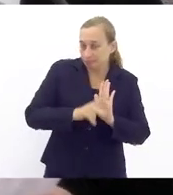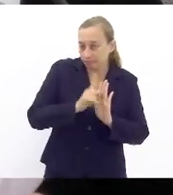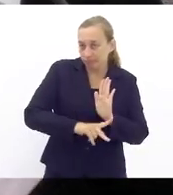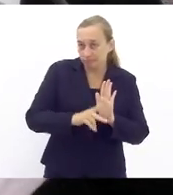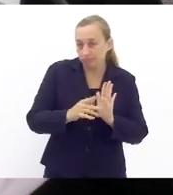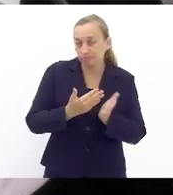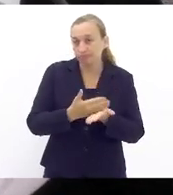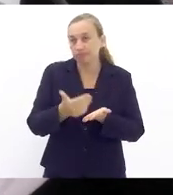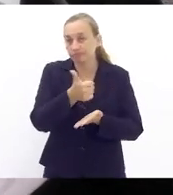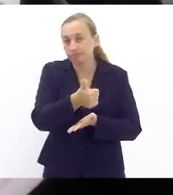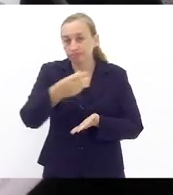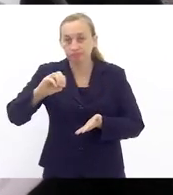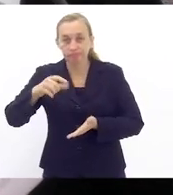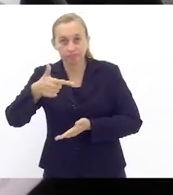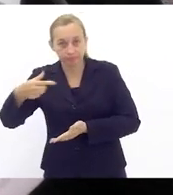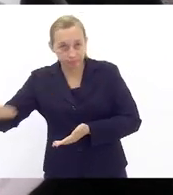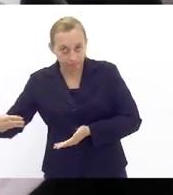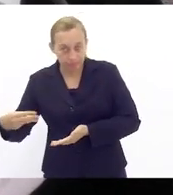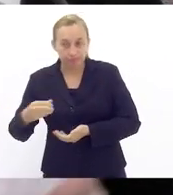2013